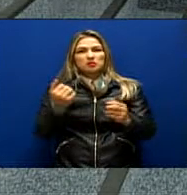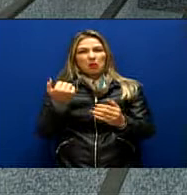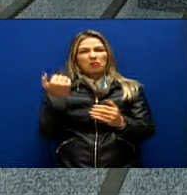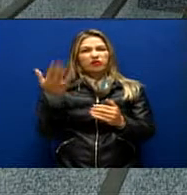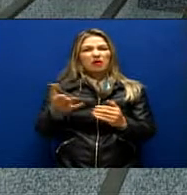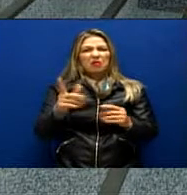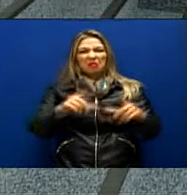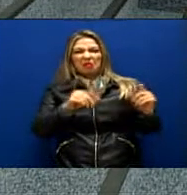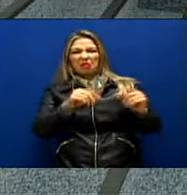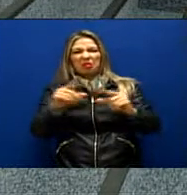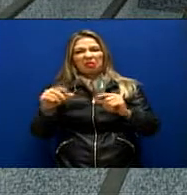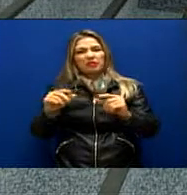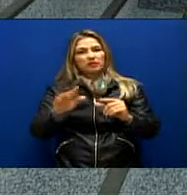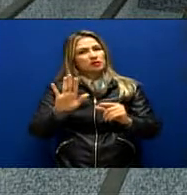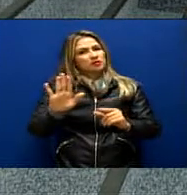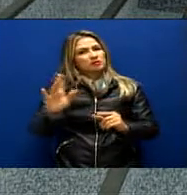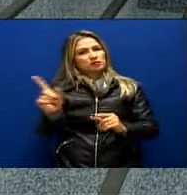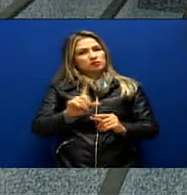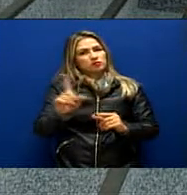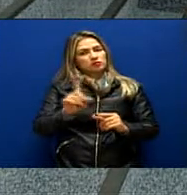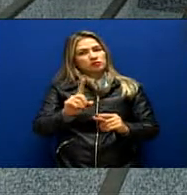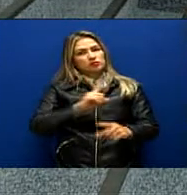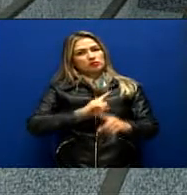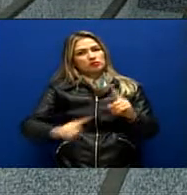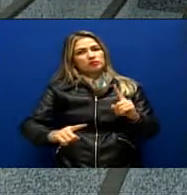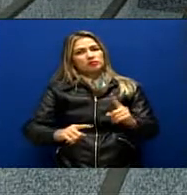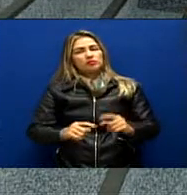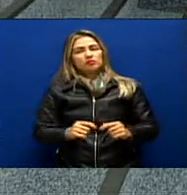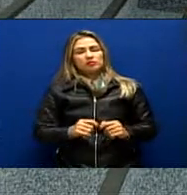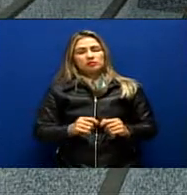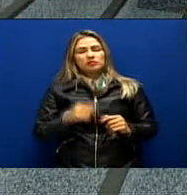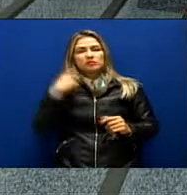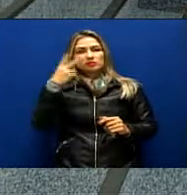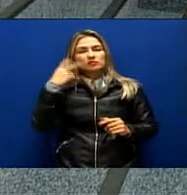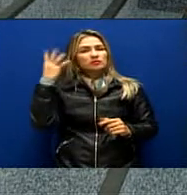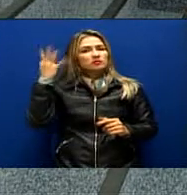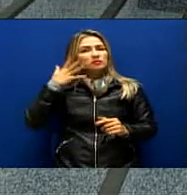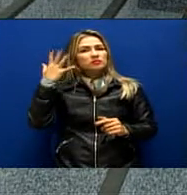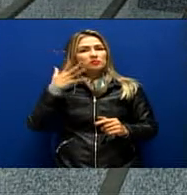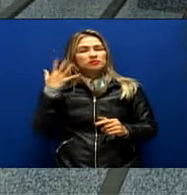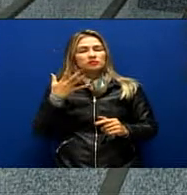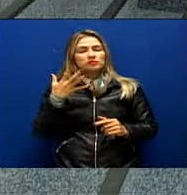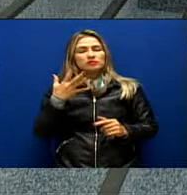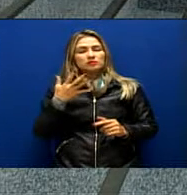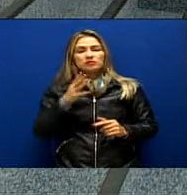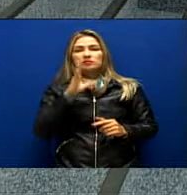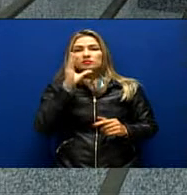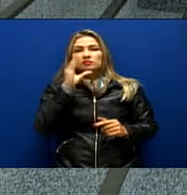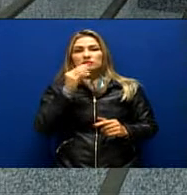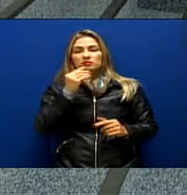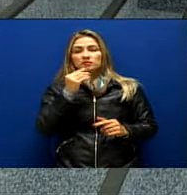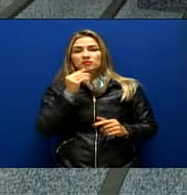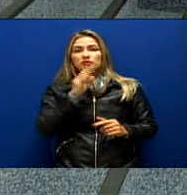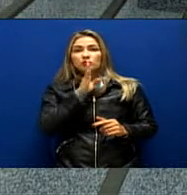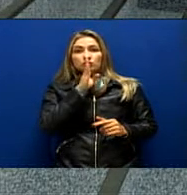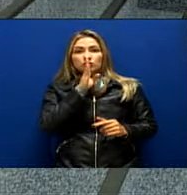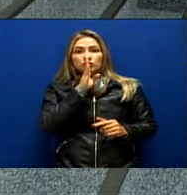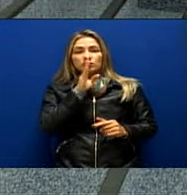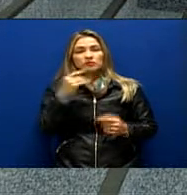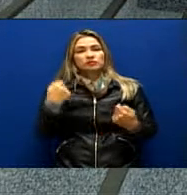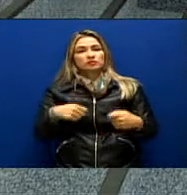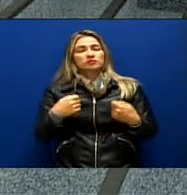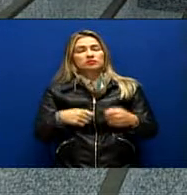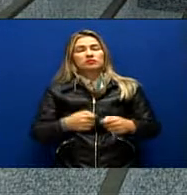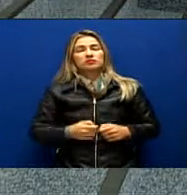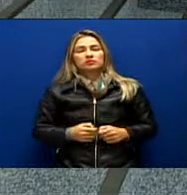dessa Não, votação, mas mas o orador essa é a está na atitude tribuna, deles. então a plateia não pode se manifestar. Você já tem a maioria do apoio dos vereadores e vereadoras aqui,